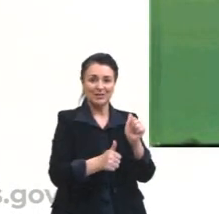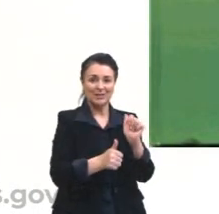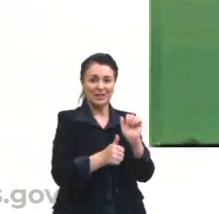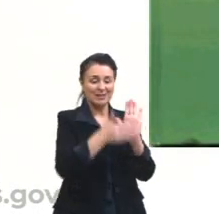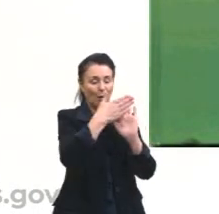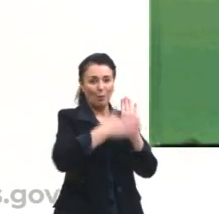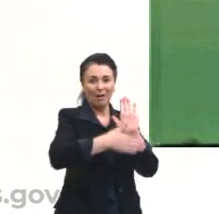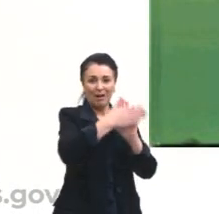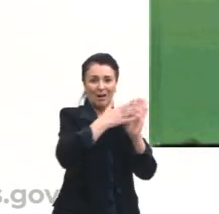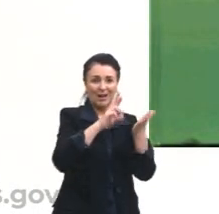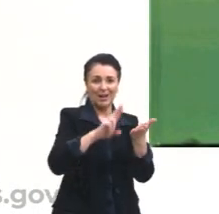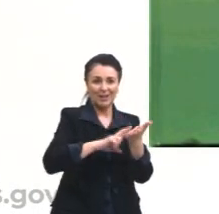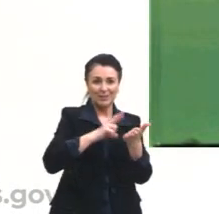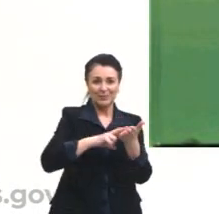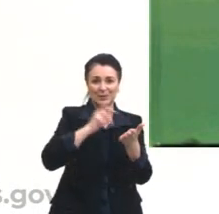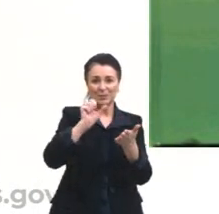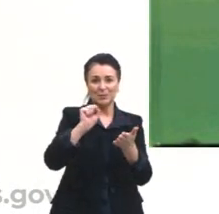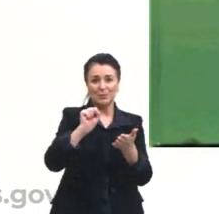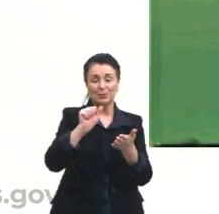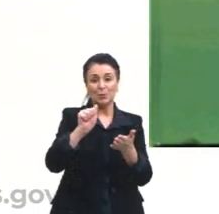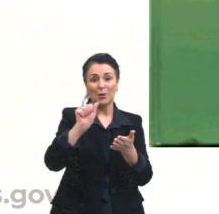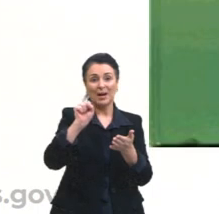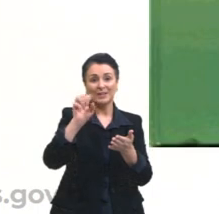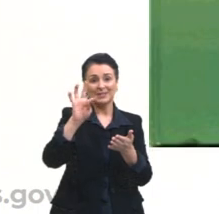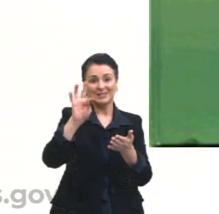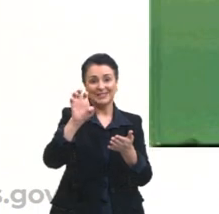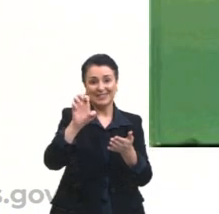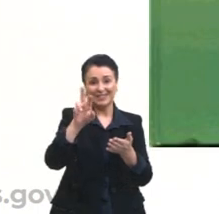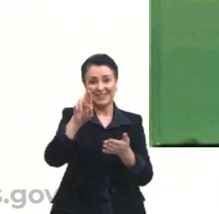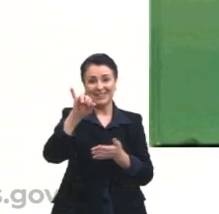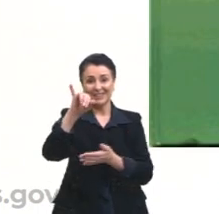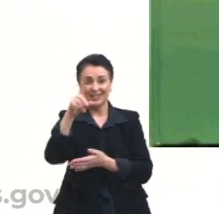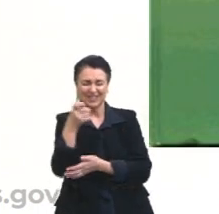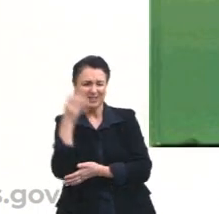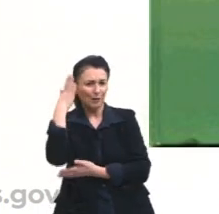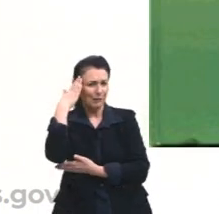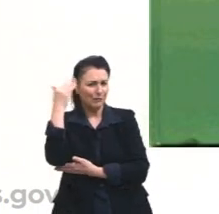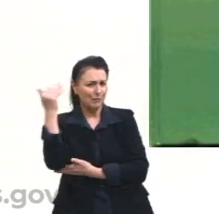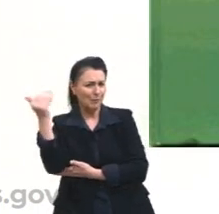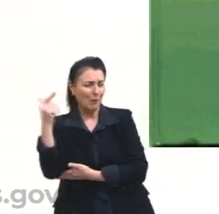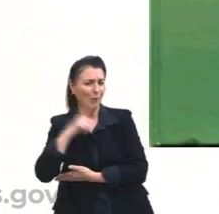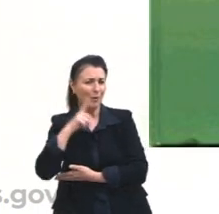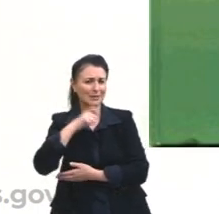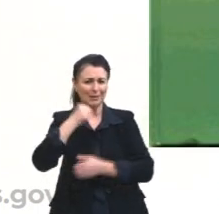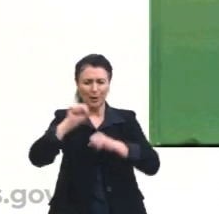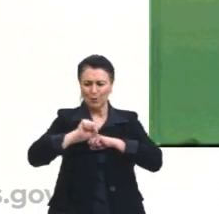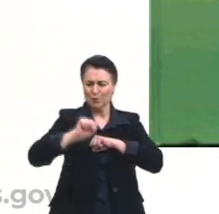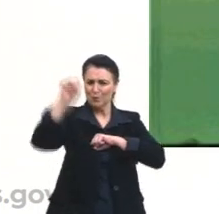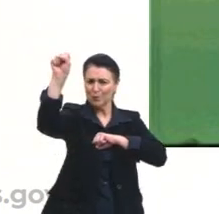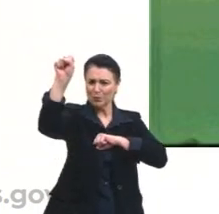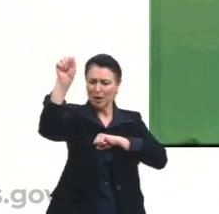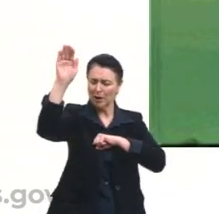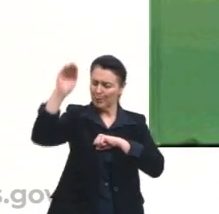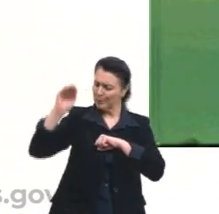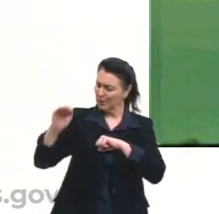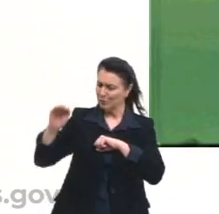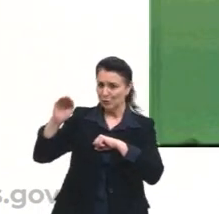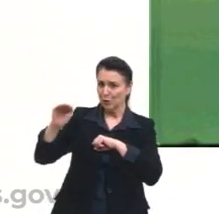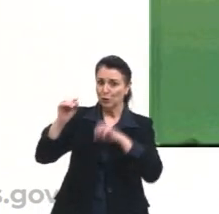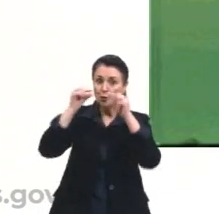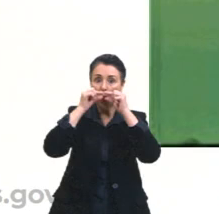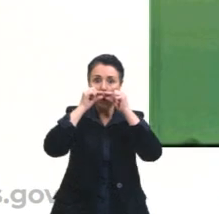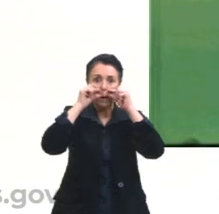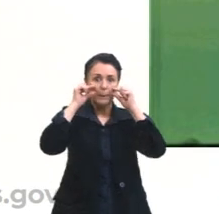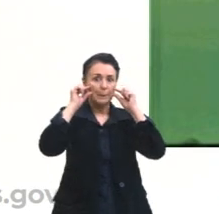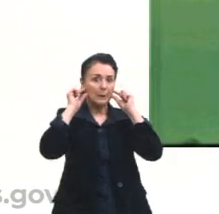da revista em quadrinho do Asterix numa delas tem então o herói Asterix né baixinho com seu bigode